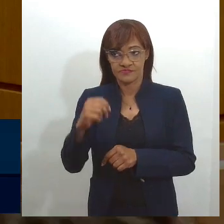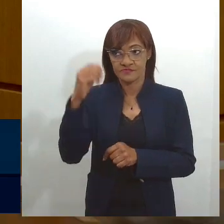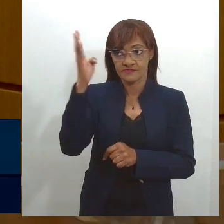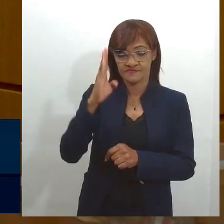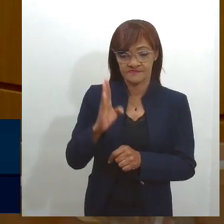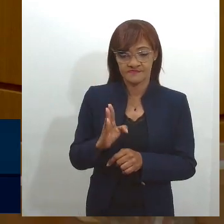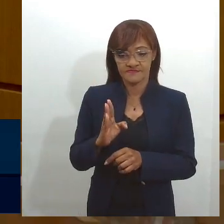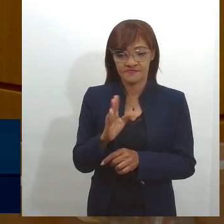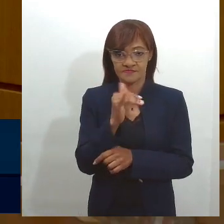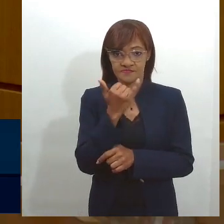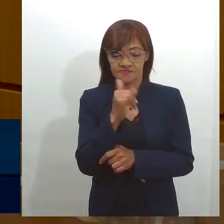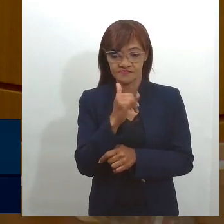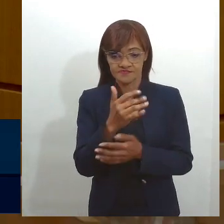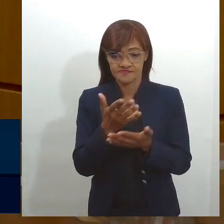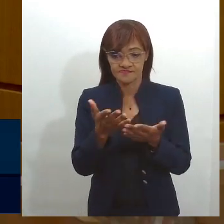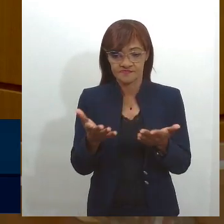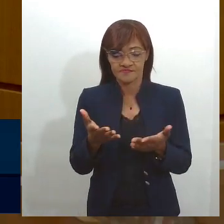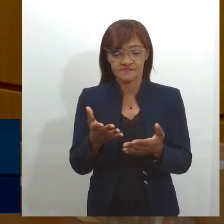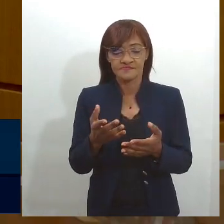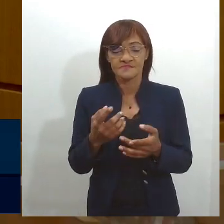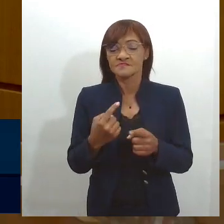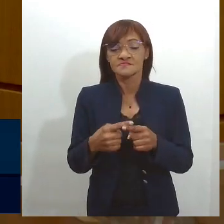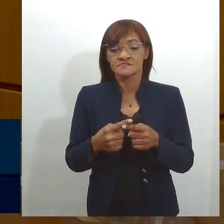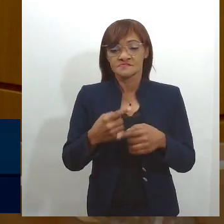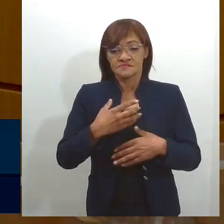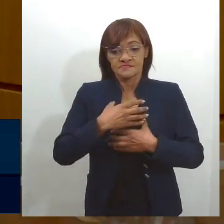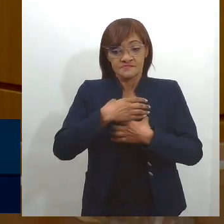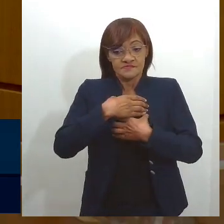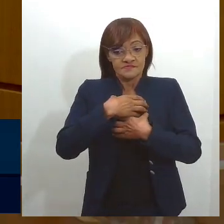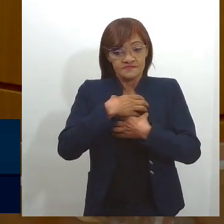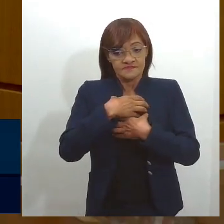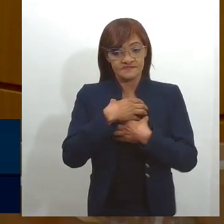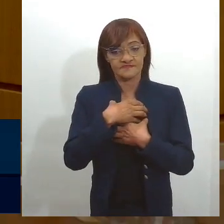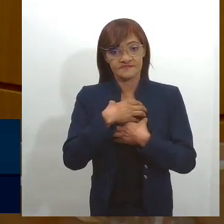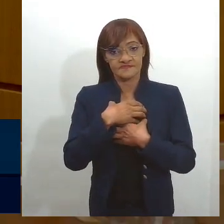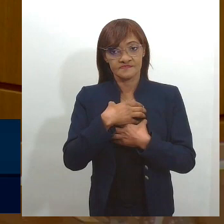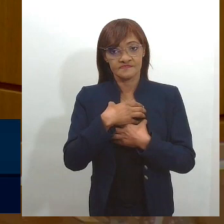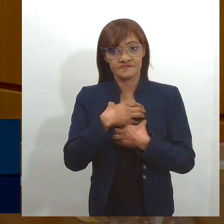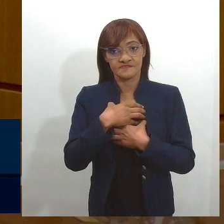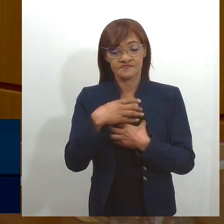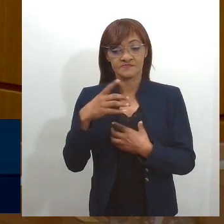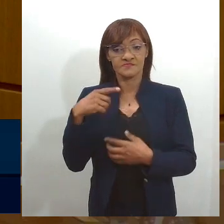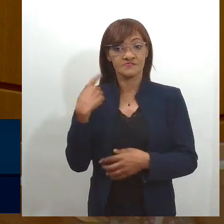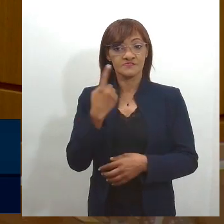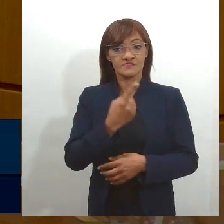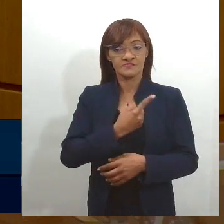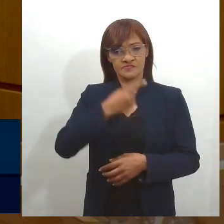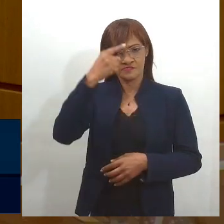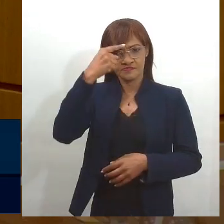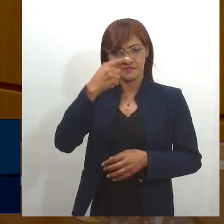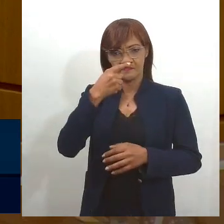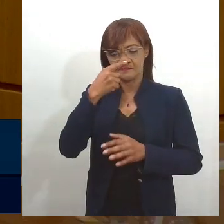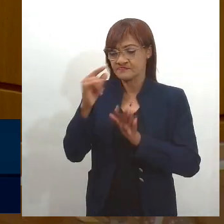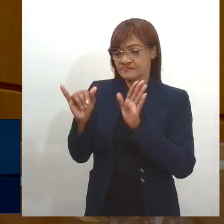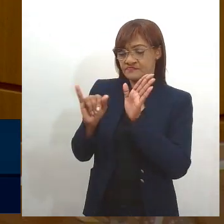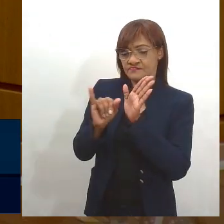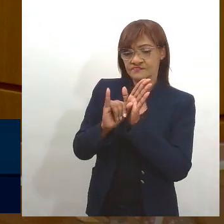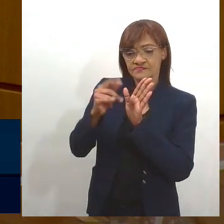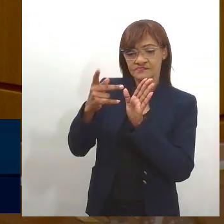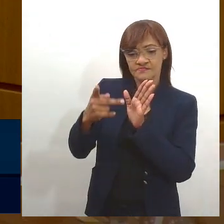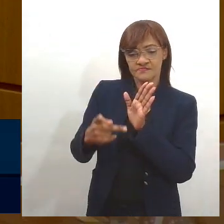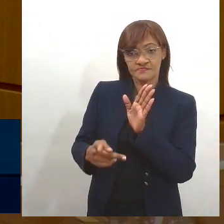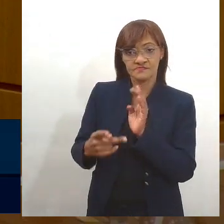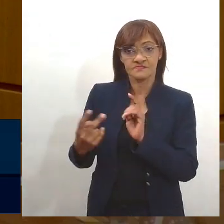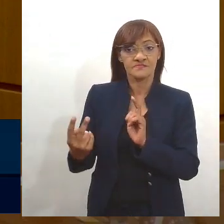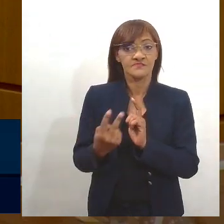sentimento da nossa nacionalidade, porque a gente dá valor no produto nacional.